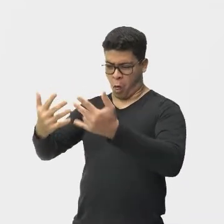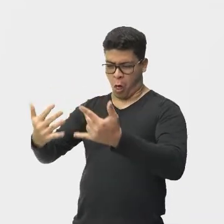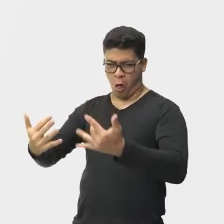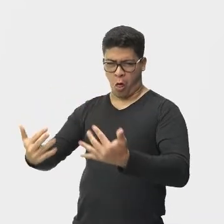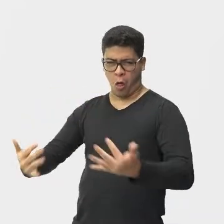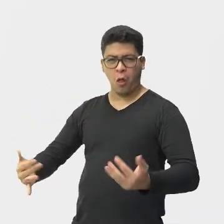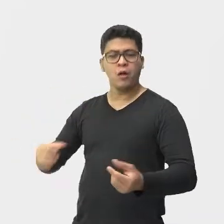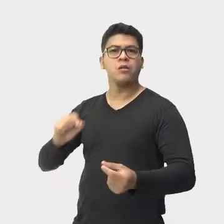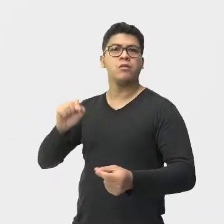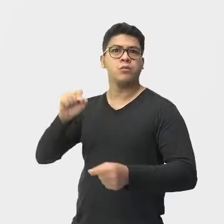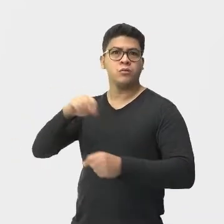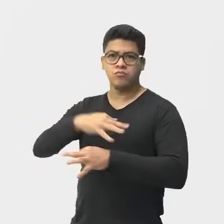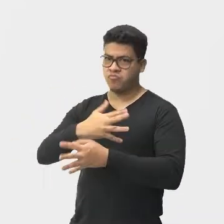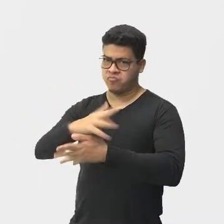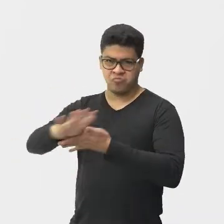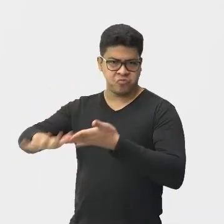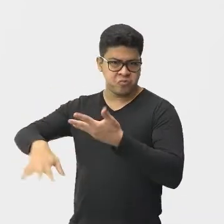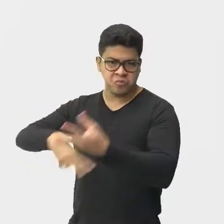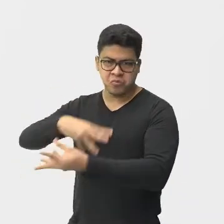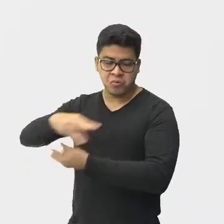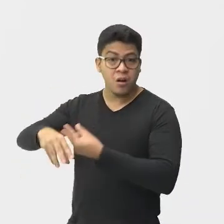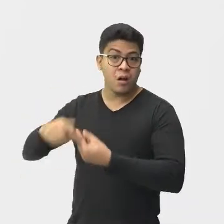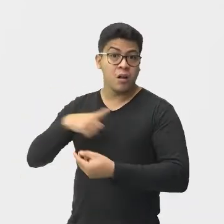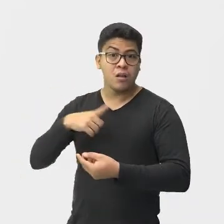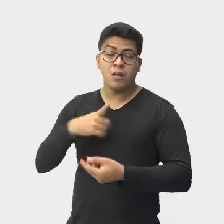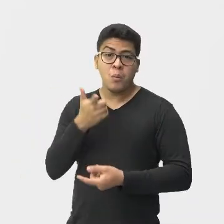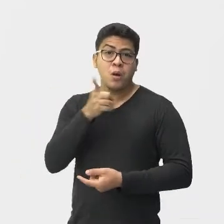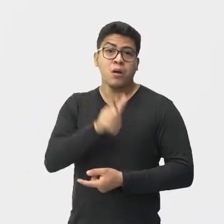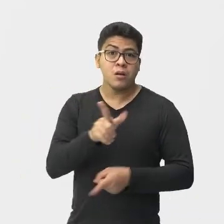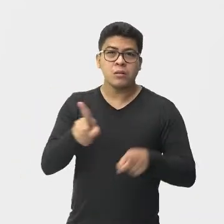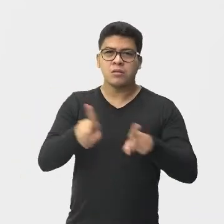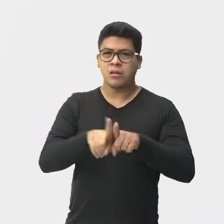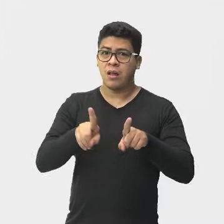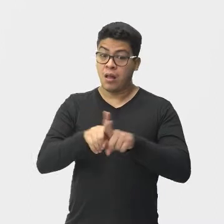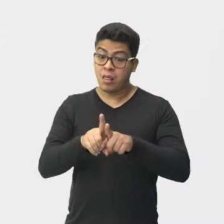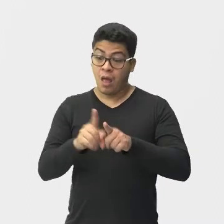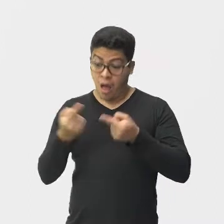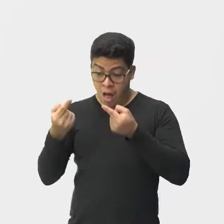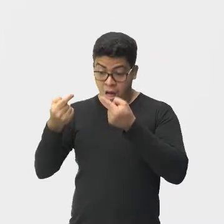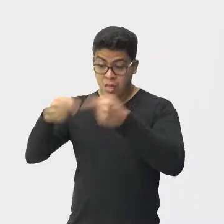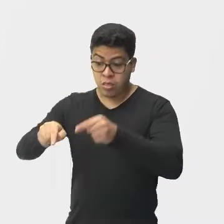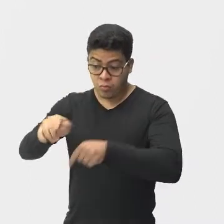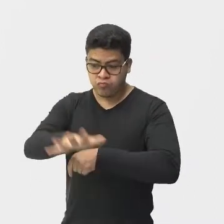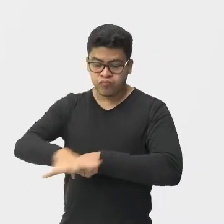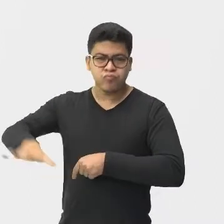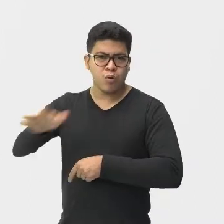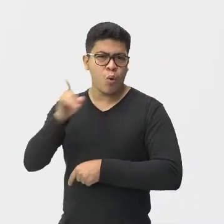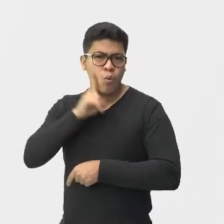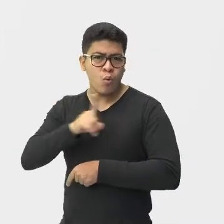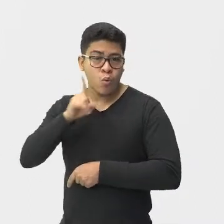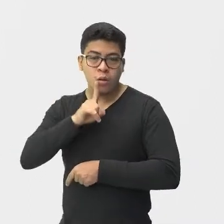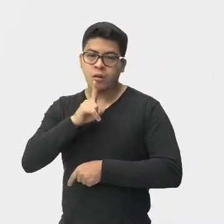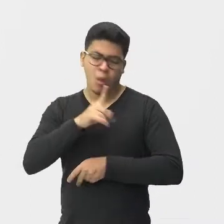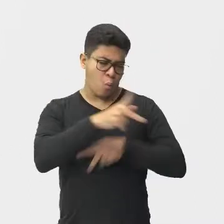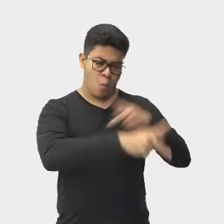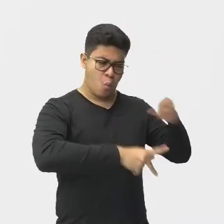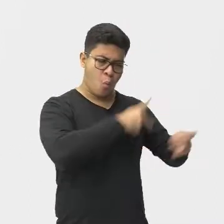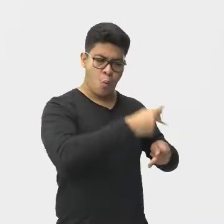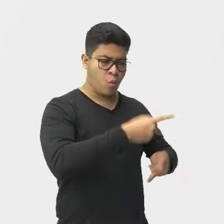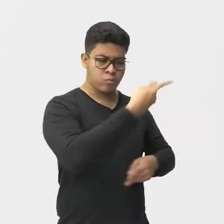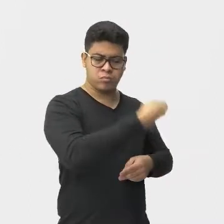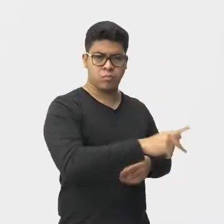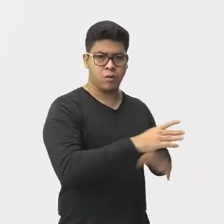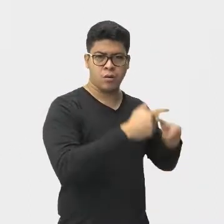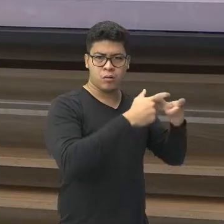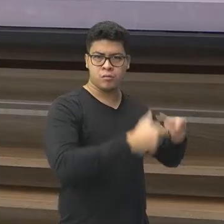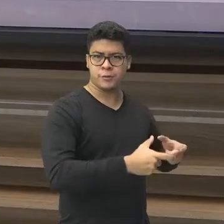entre os exércitos adversários e não contra a população local. Por que isso está sendo destacado no nosso texto? Porque a